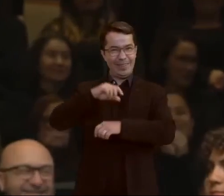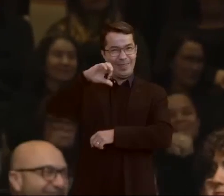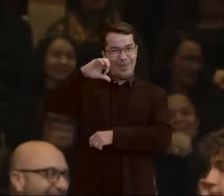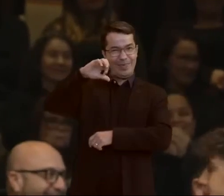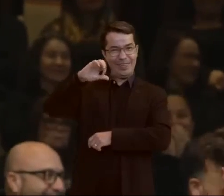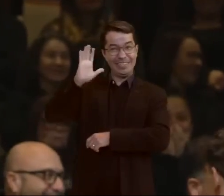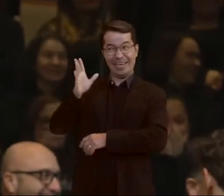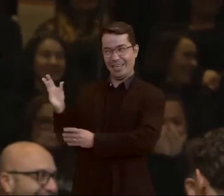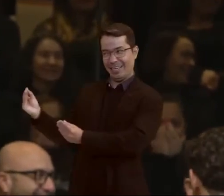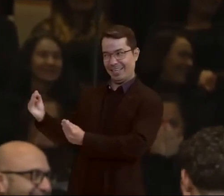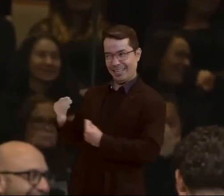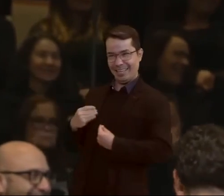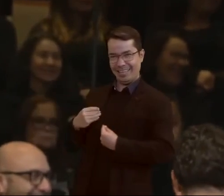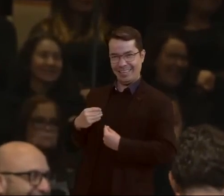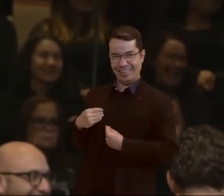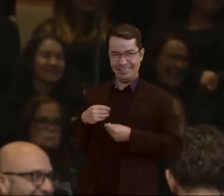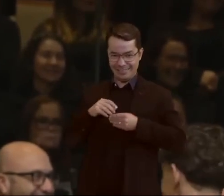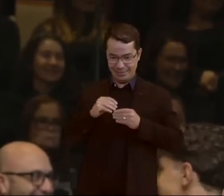ali.